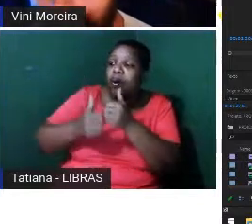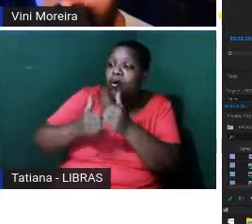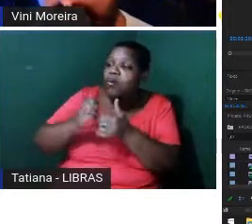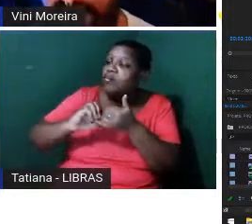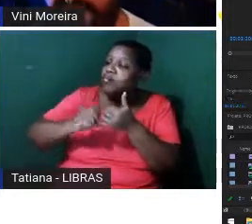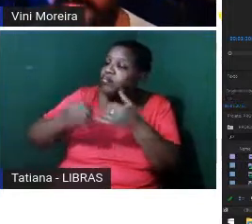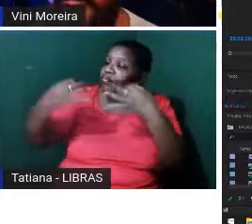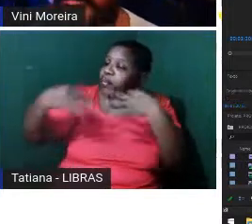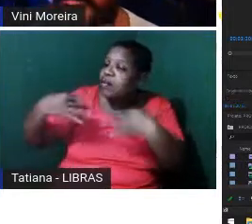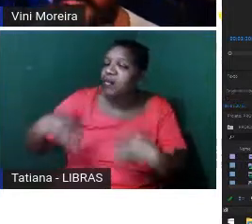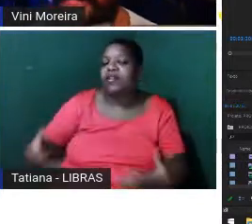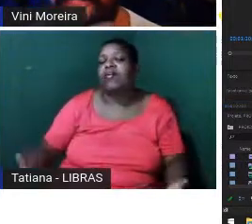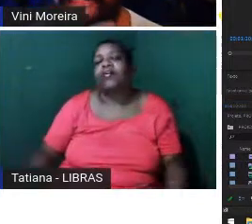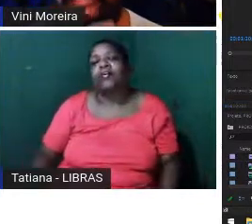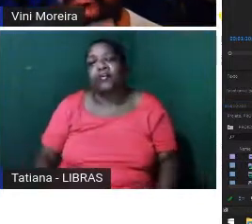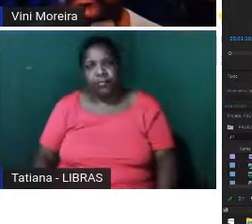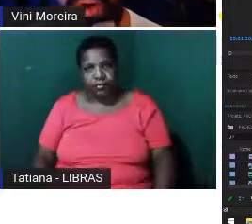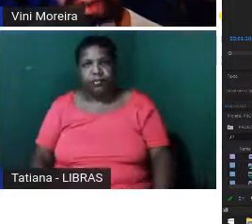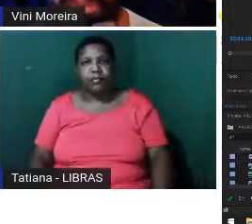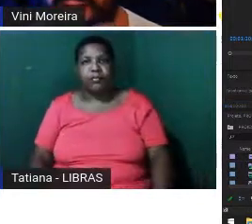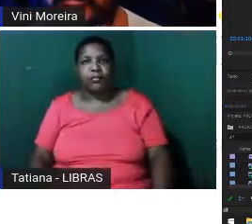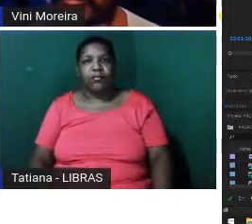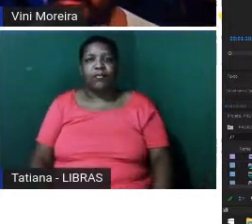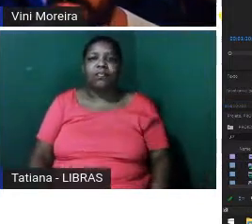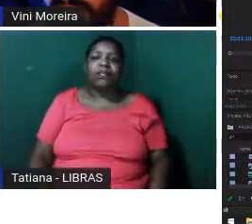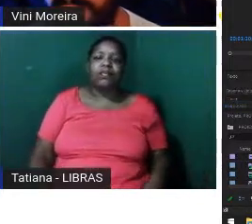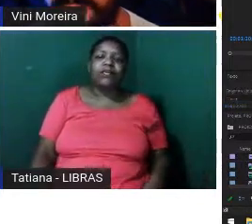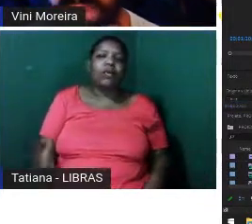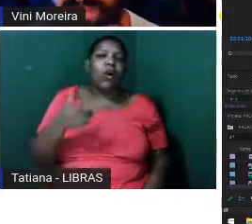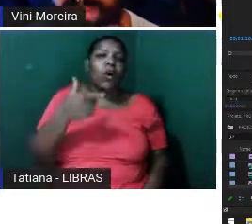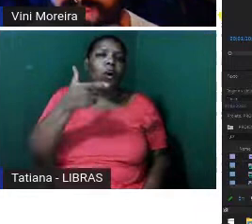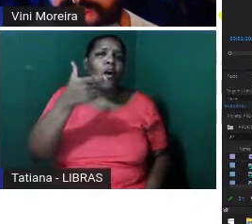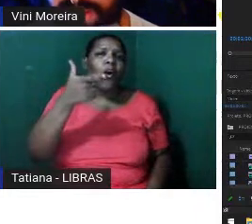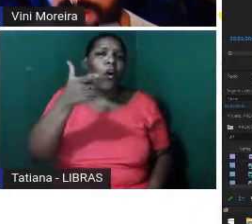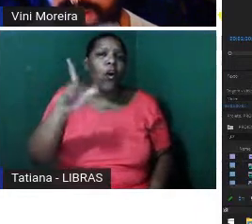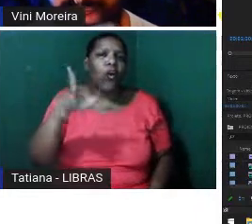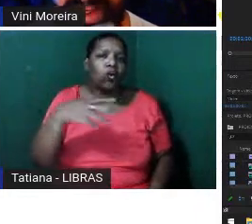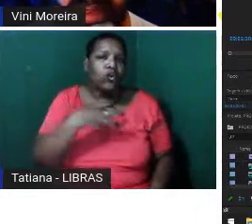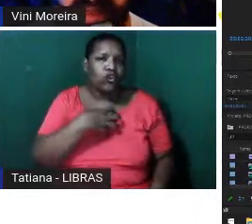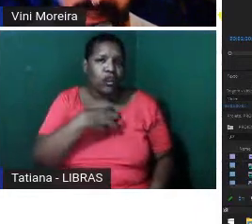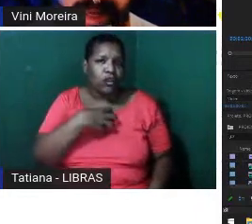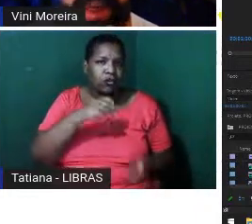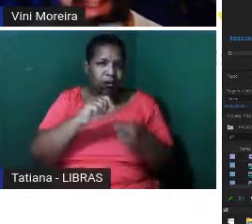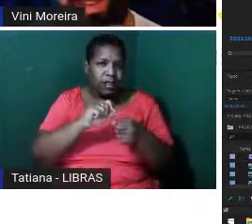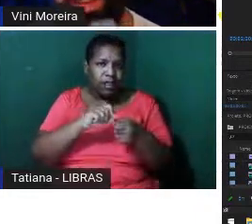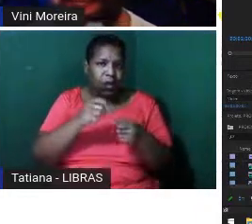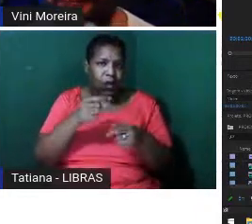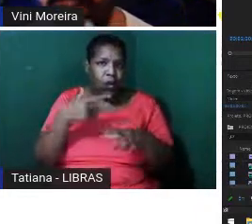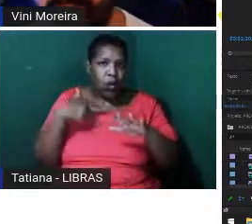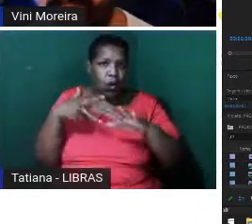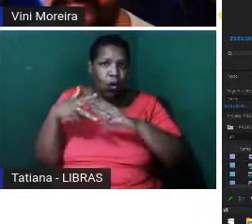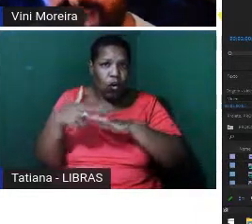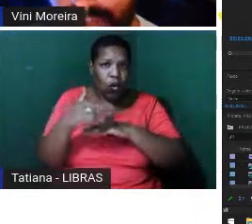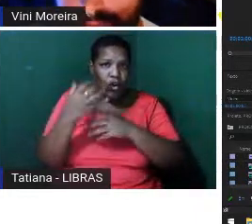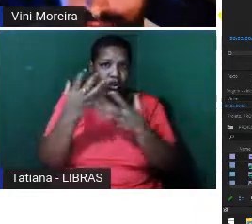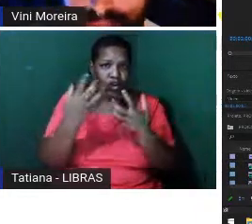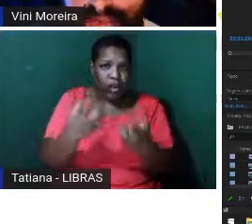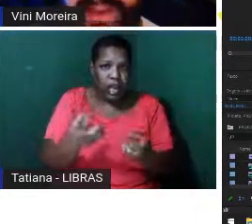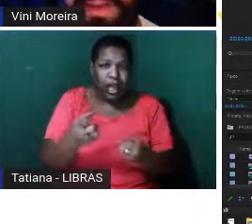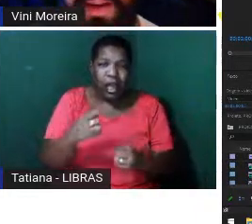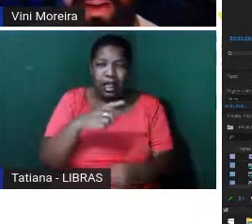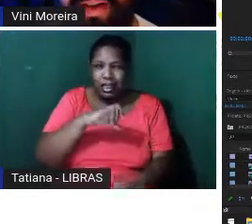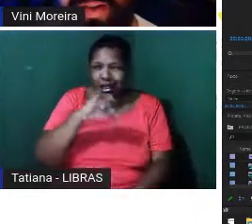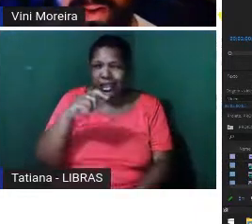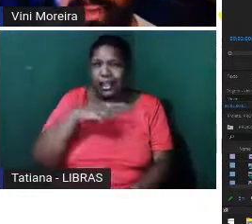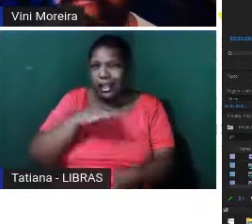feijão perfeitamente Outras aplicações no corte seco quem está na internet há mais de 10 anos